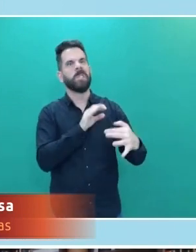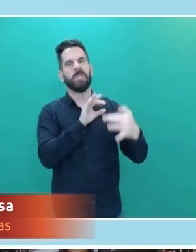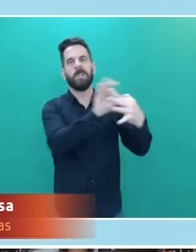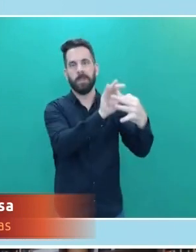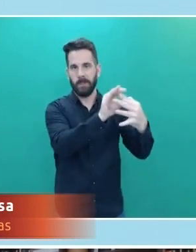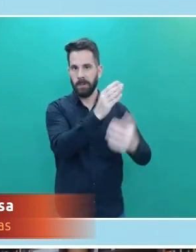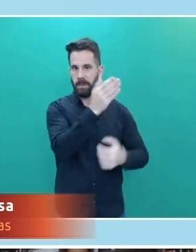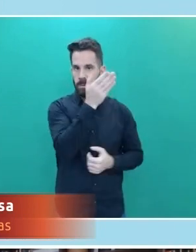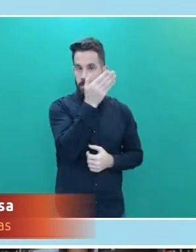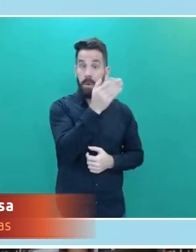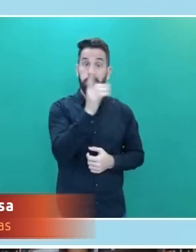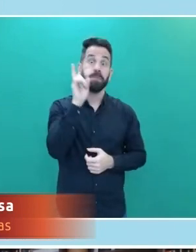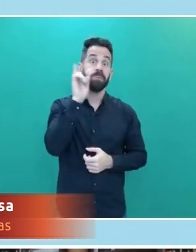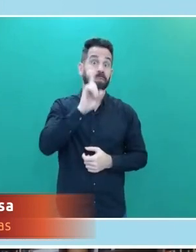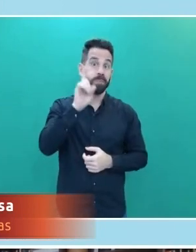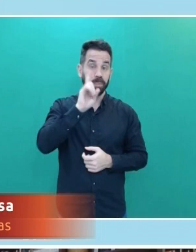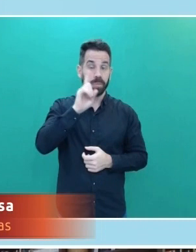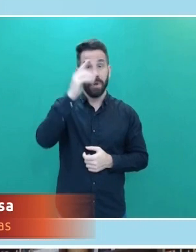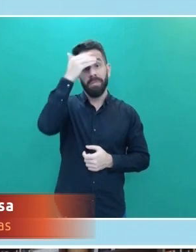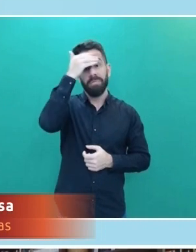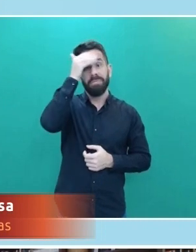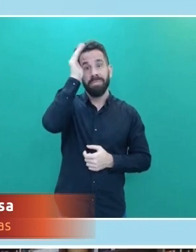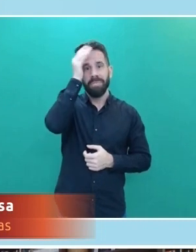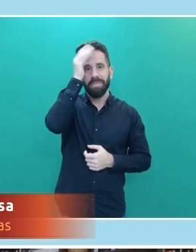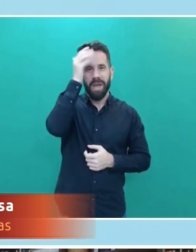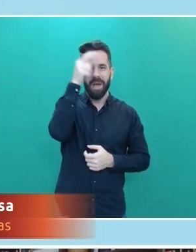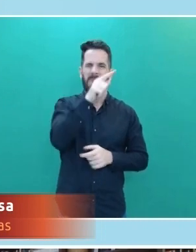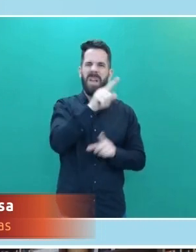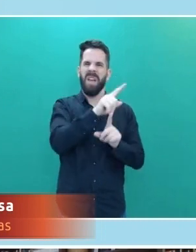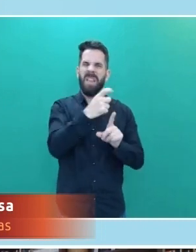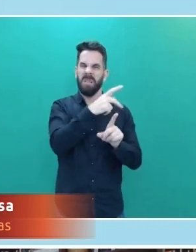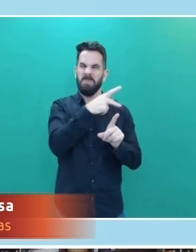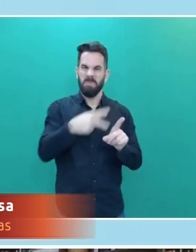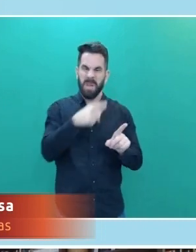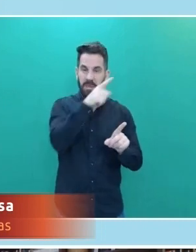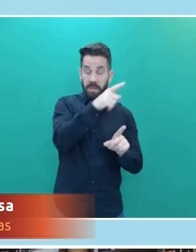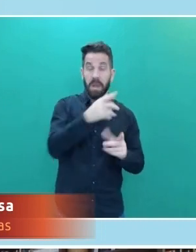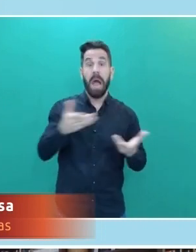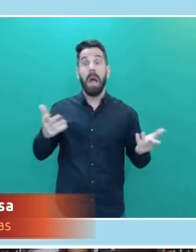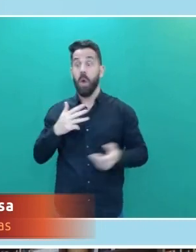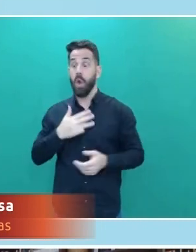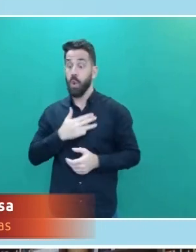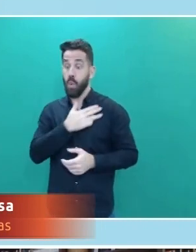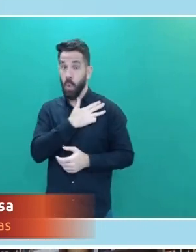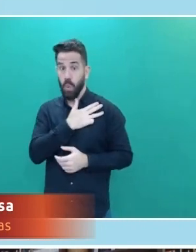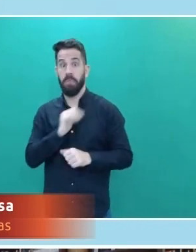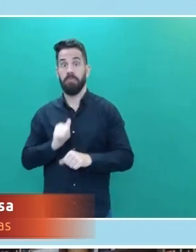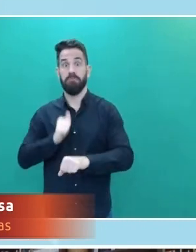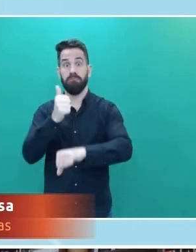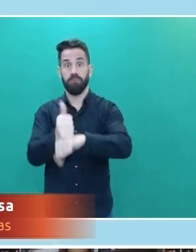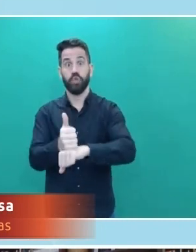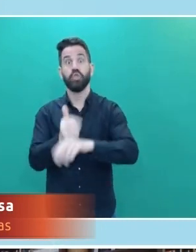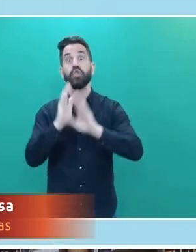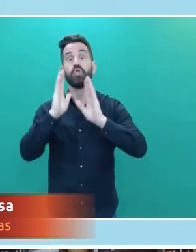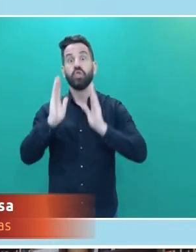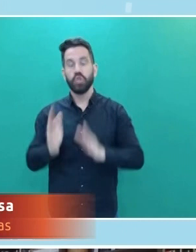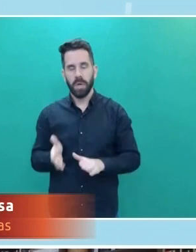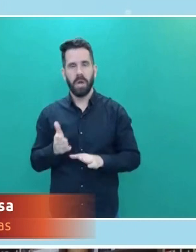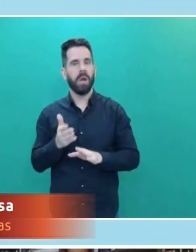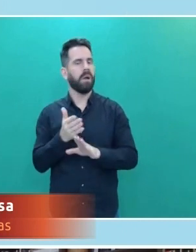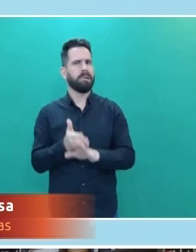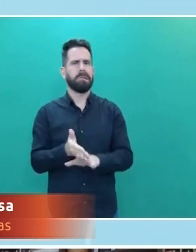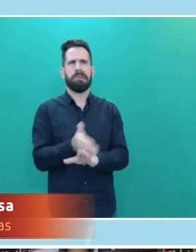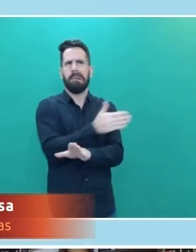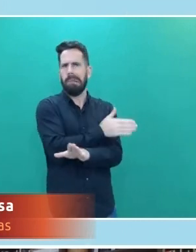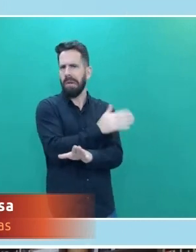Trump, e agora no Lula, a gente pode entender como um período de barganha, em que o Brasil abandona aquele